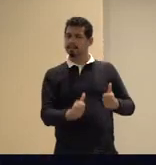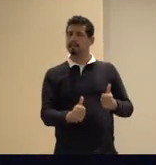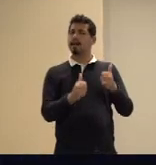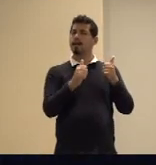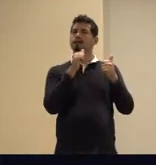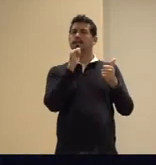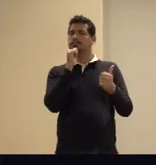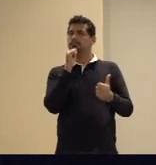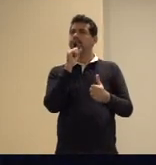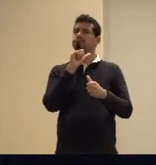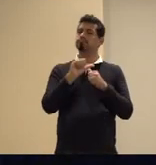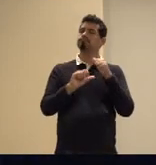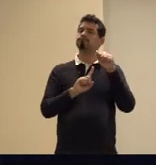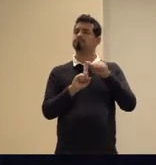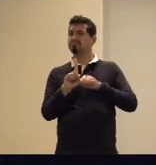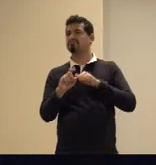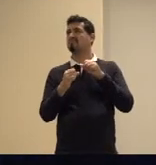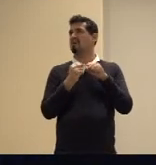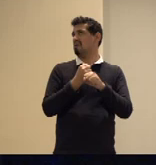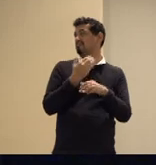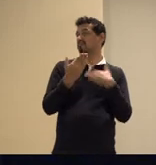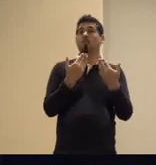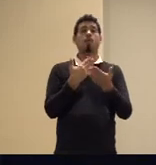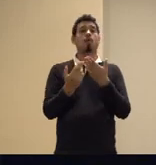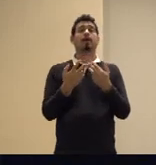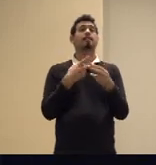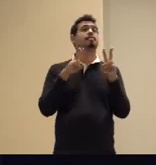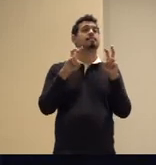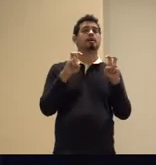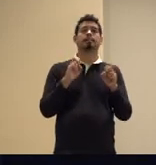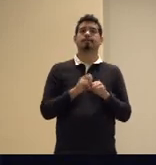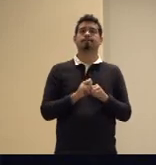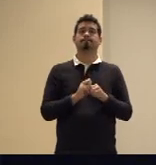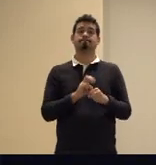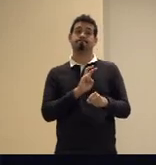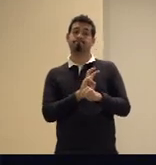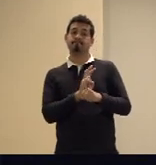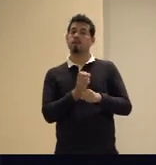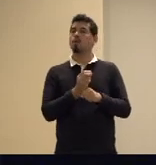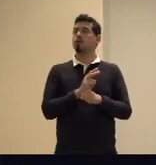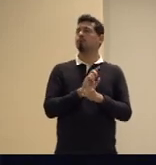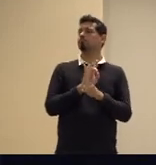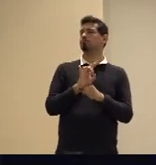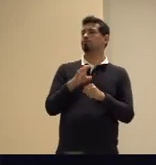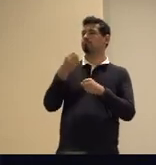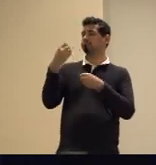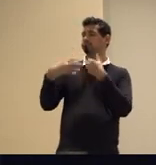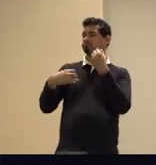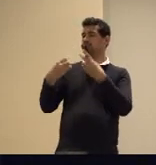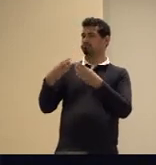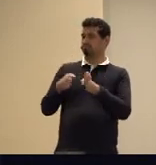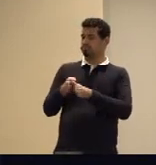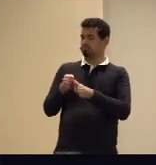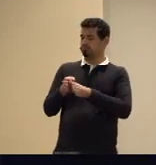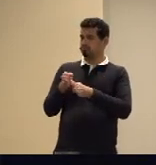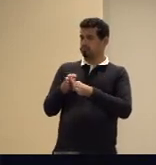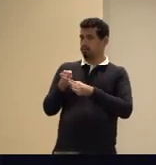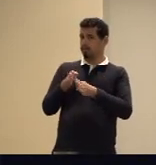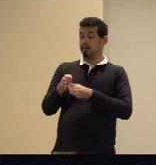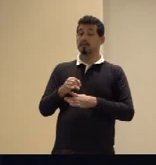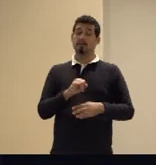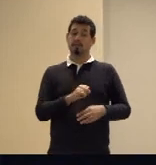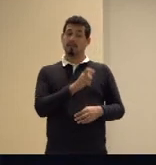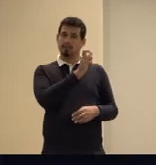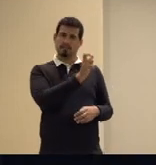aplicada, em qualquer tema, seja protetivo ou socioeducativo, e verificar se aquela